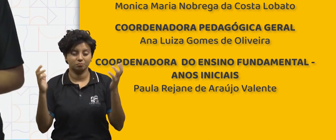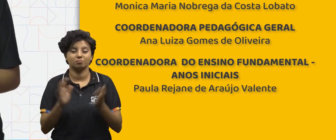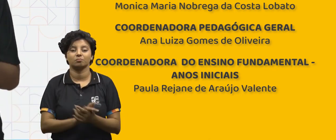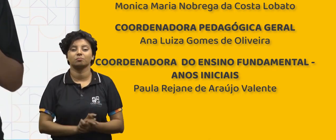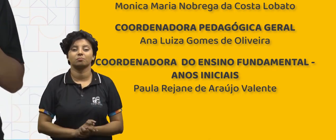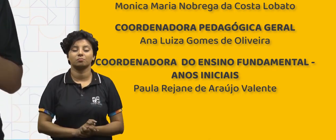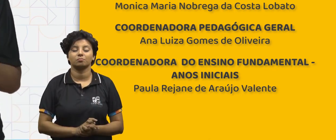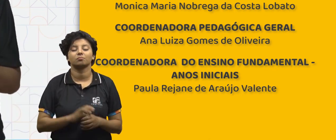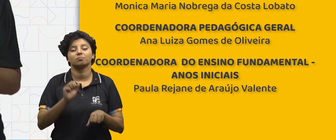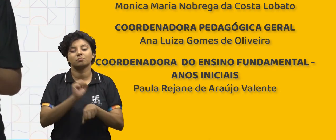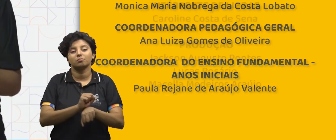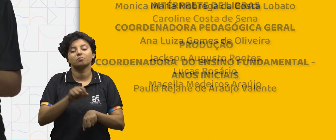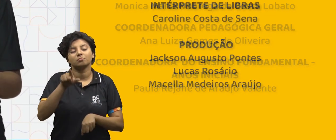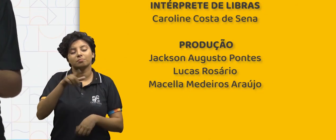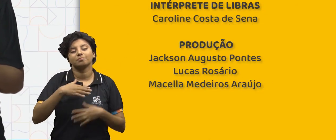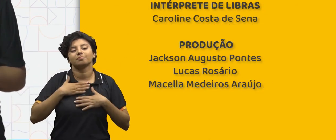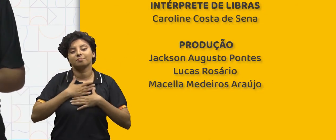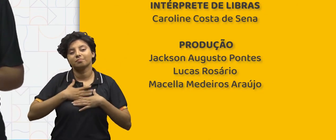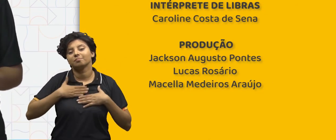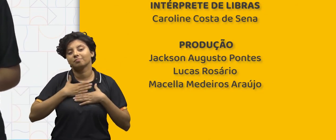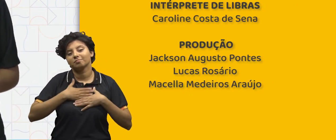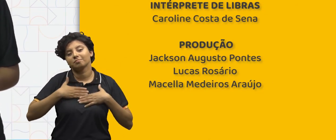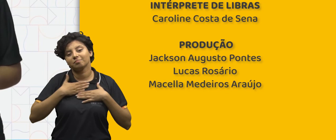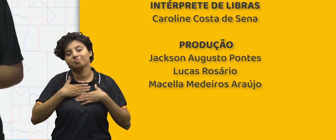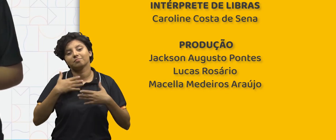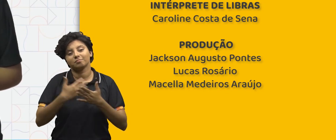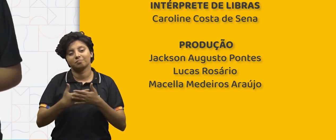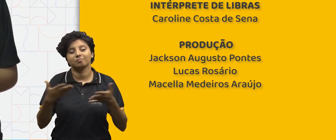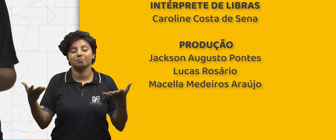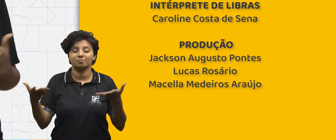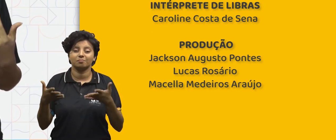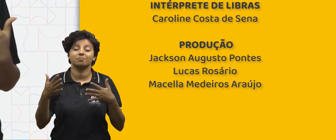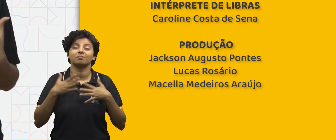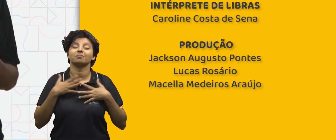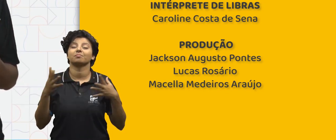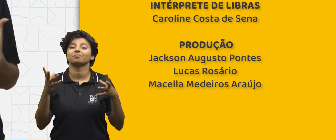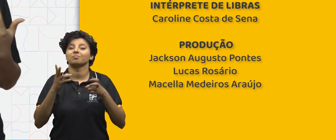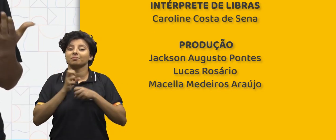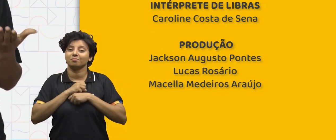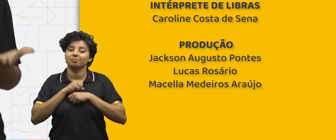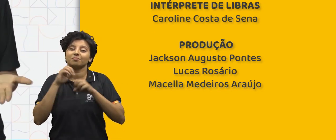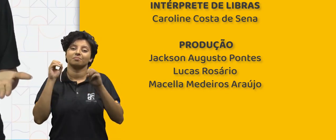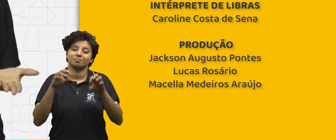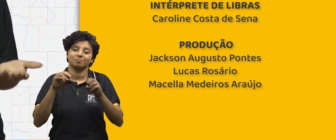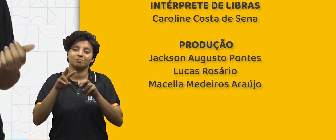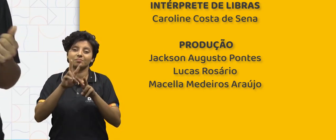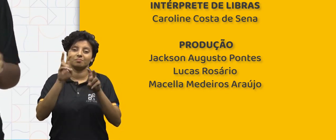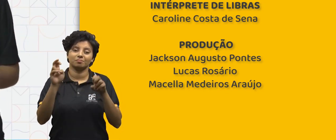natureza. Espero que você tenha gostado da aula de hoje, porque eu adorei lhe